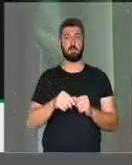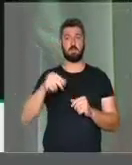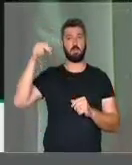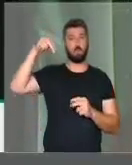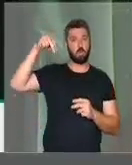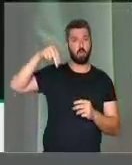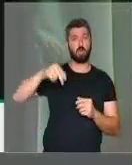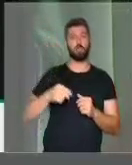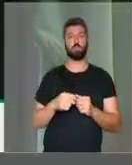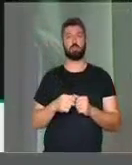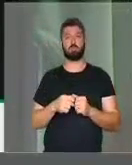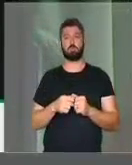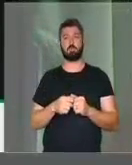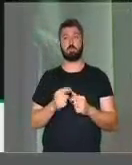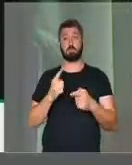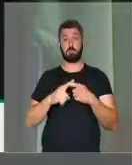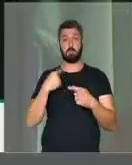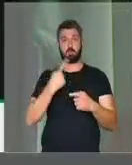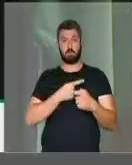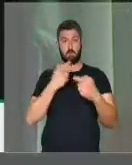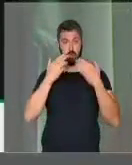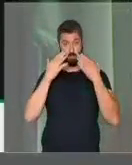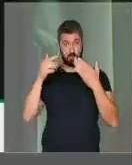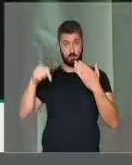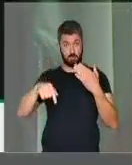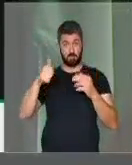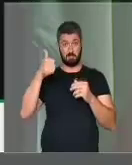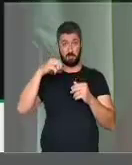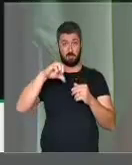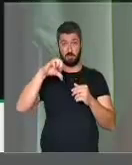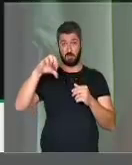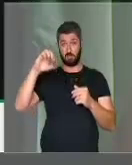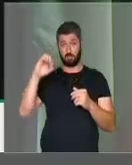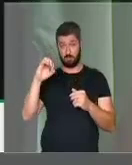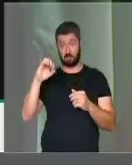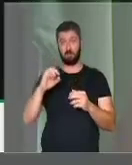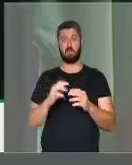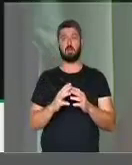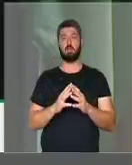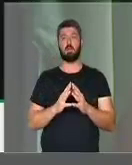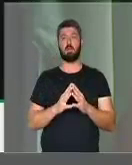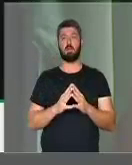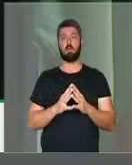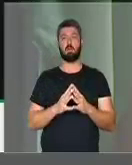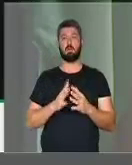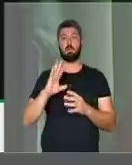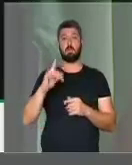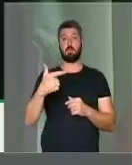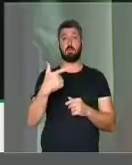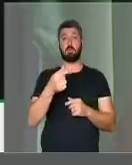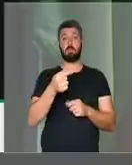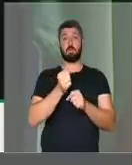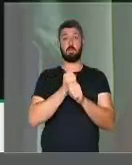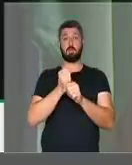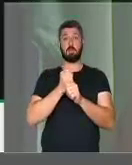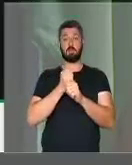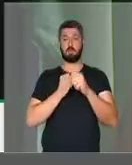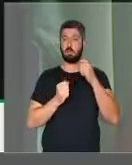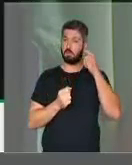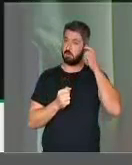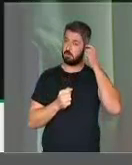região Norte, que na hora que a gente apresentou aqui, em 1990, há 27